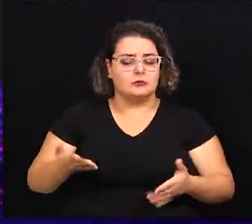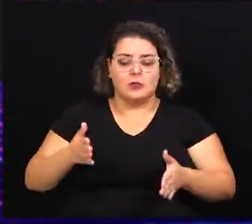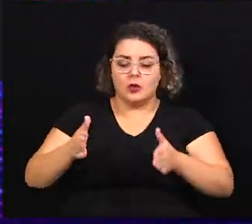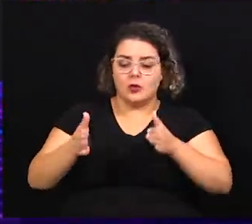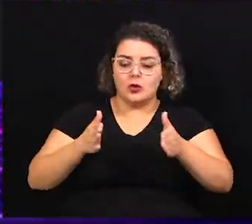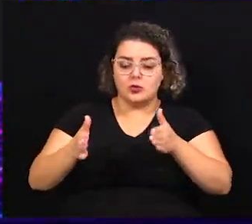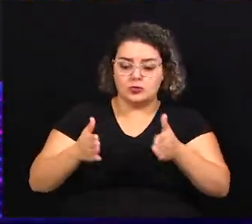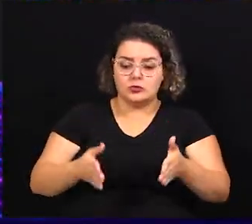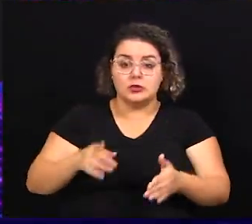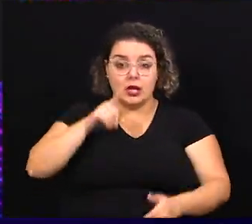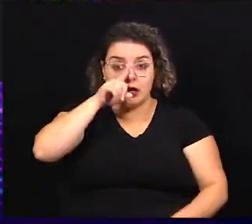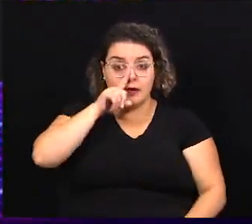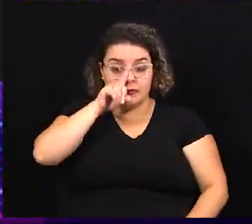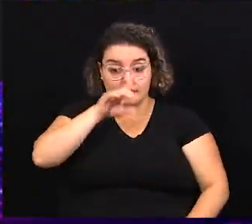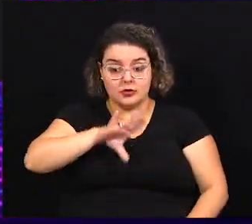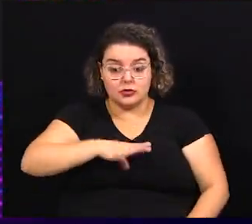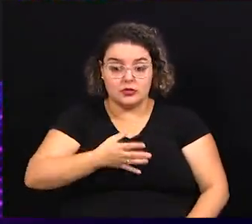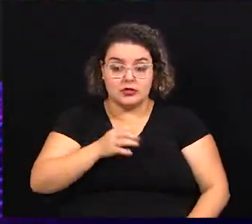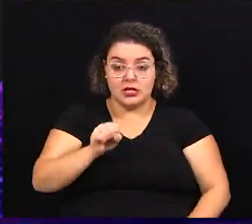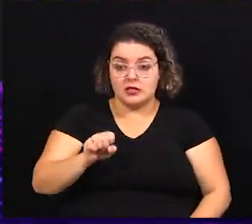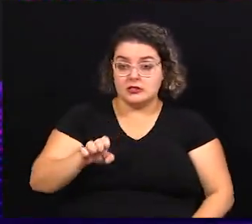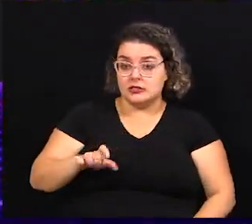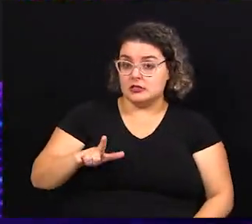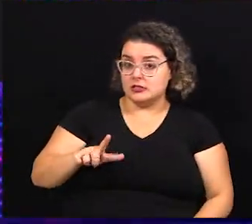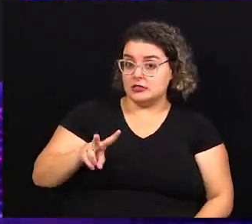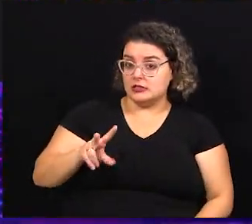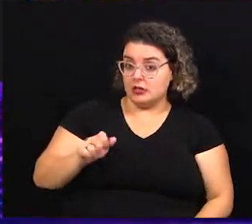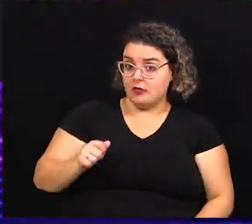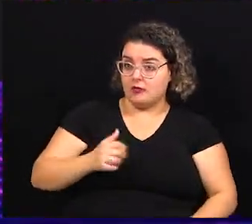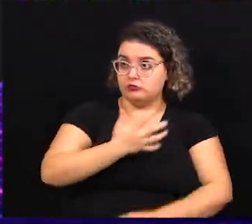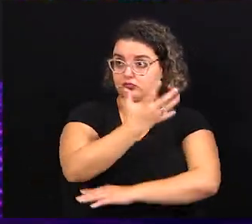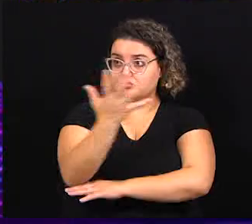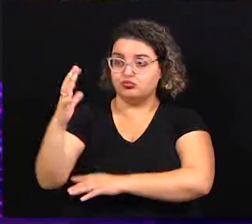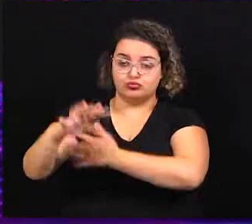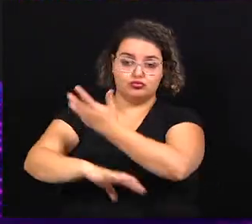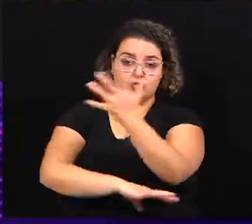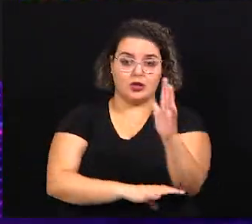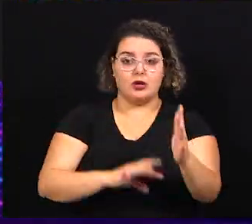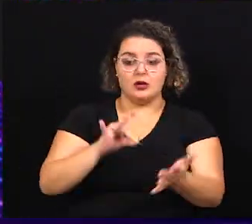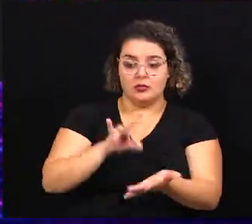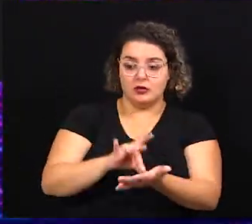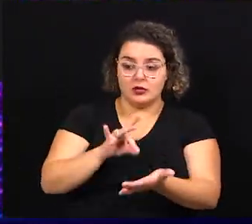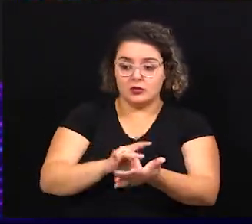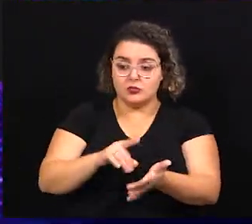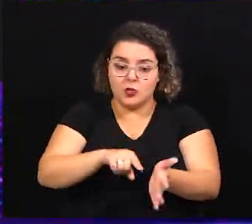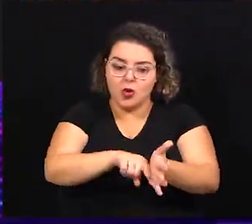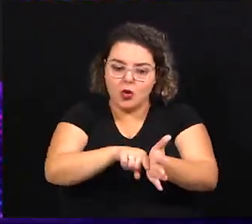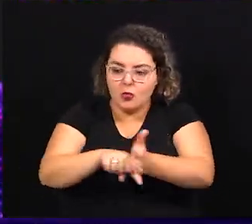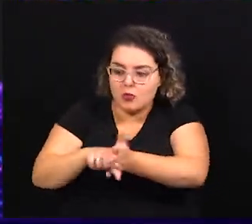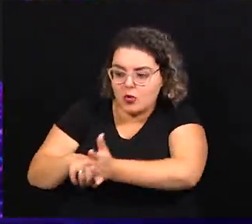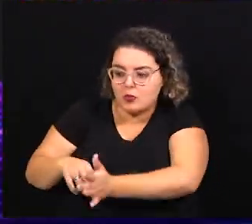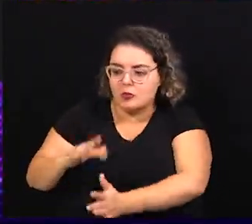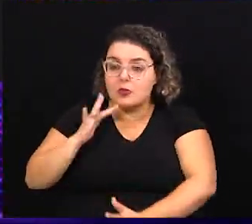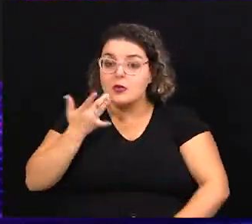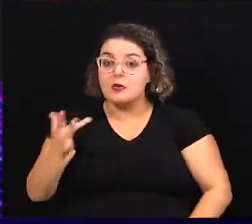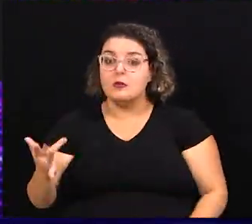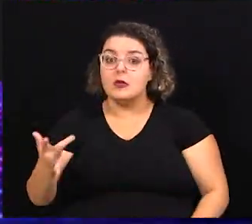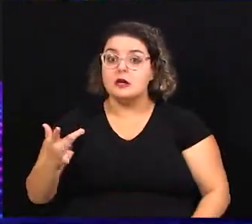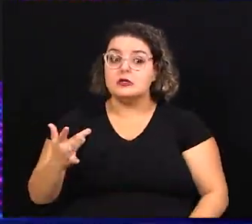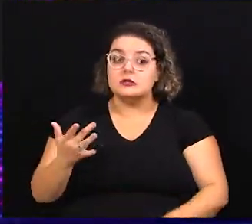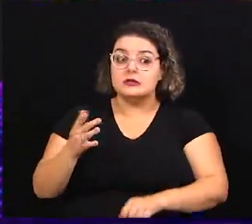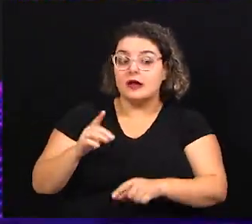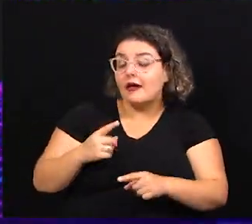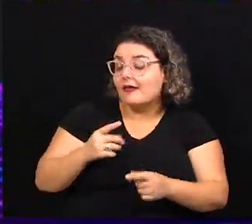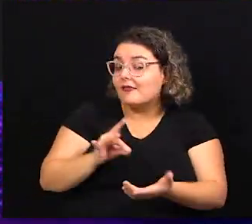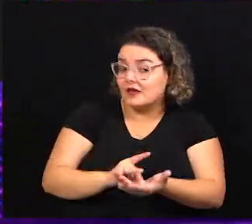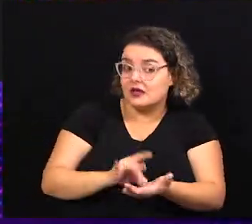ele se passa como uma aventura na selva, ele se passa como uma caça ao tesouro, mas na verdade ele chega a ser um ensaio sobre